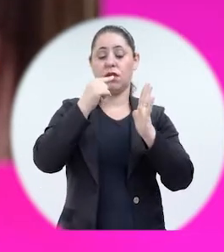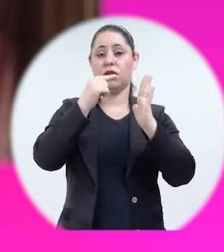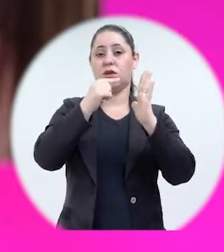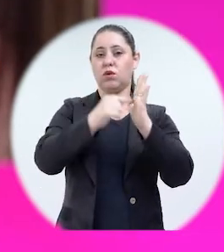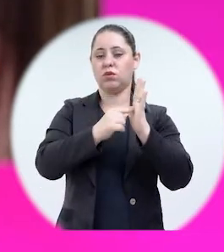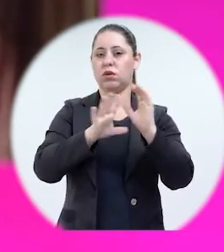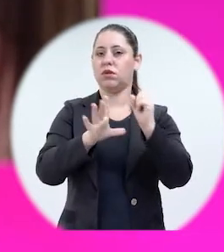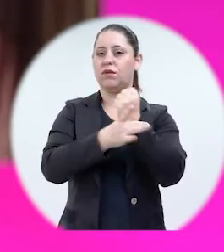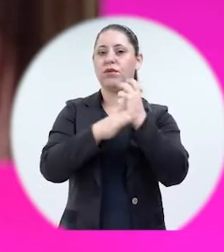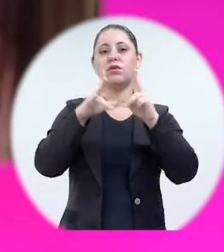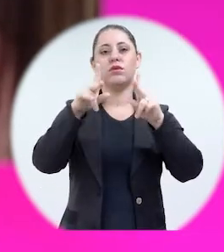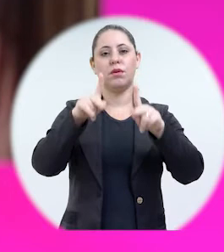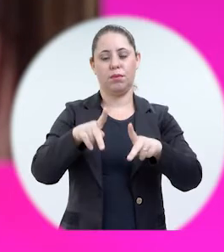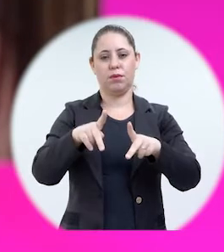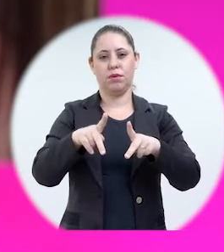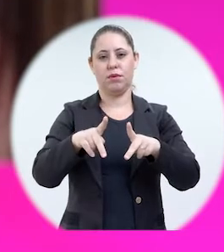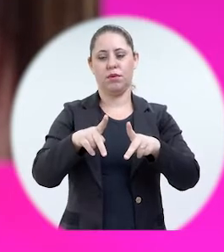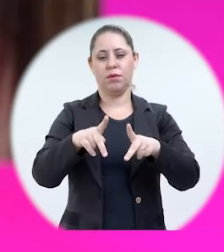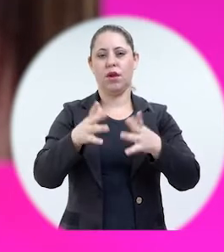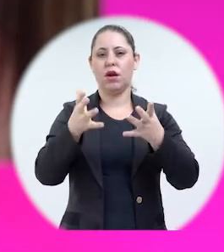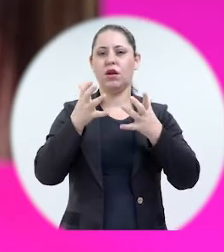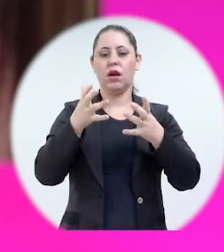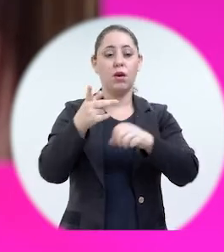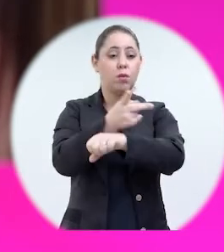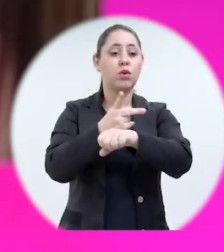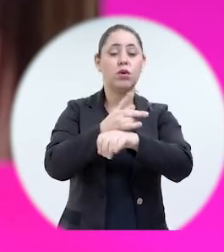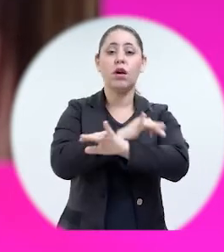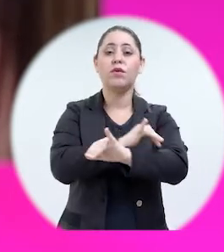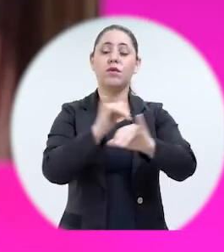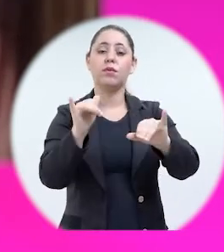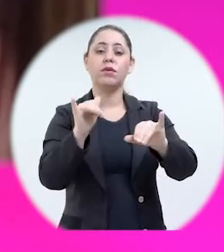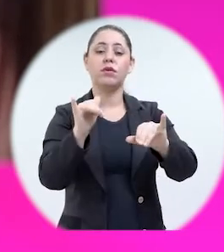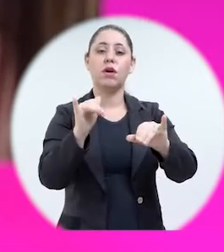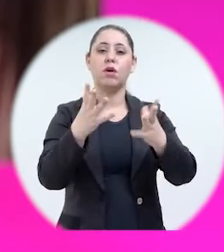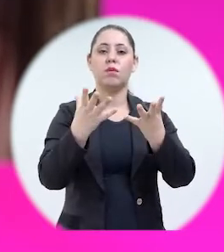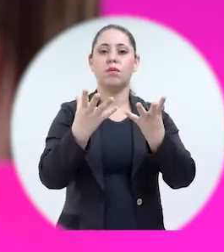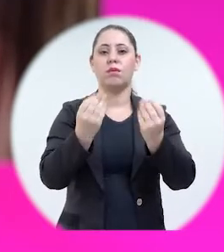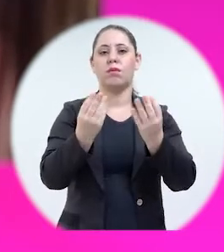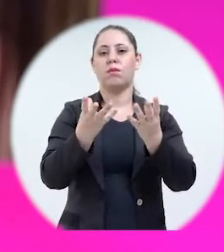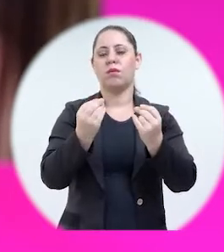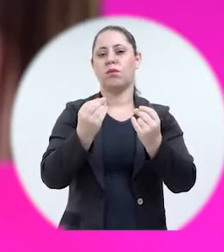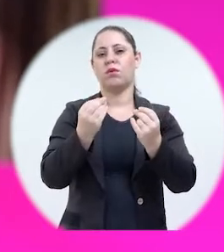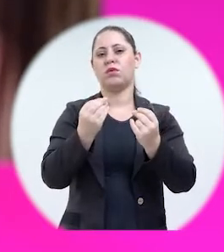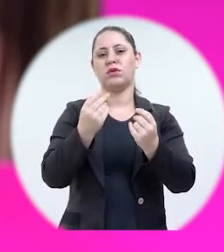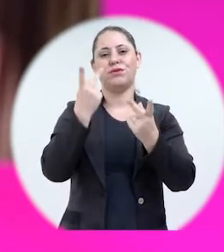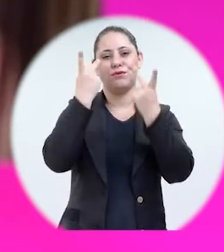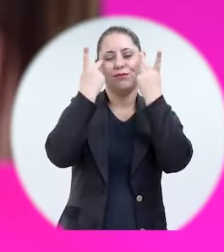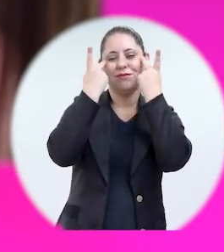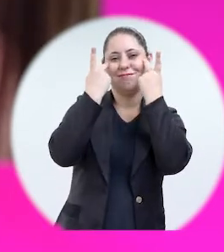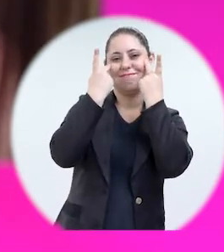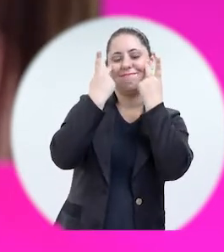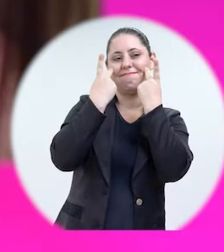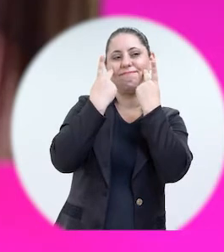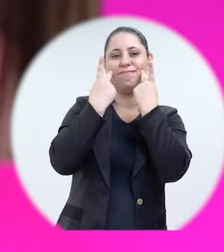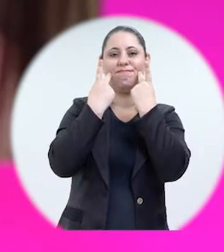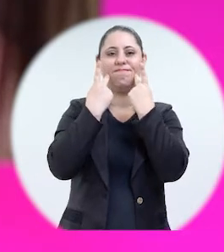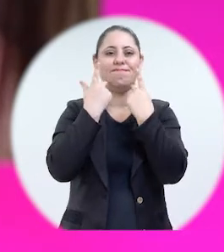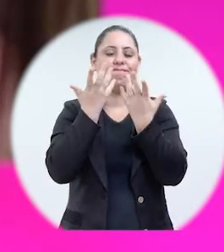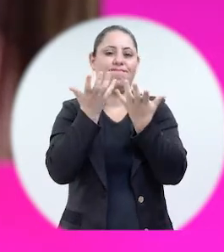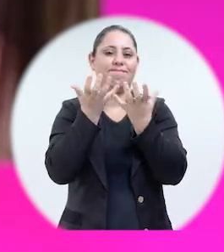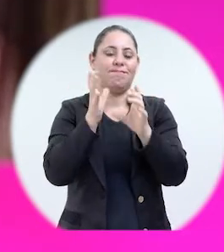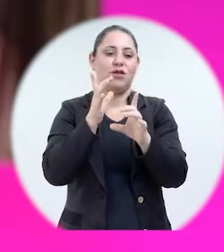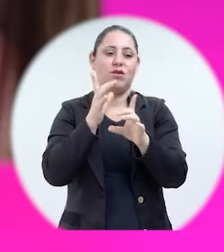possível denúncia à Defensoria Pública, quero buscar informações. Muitas acabam ficando com vergonha, às